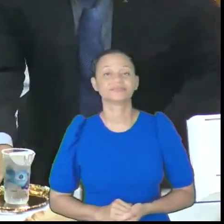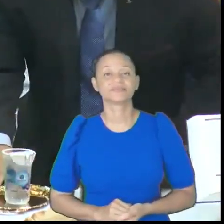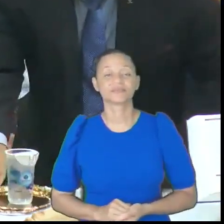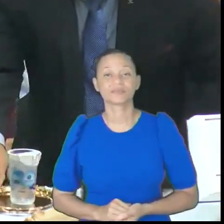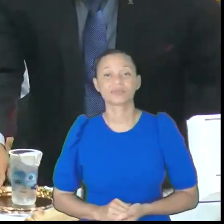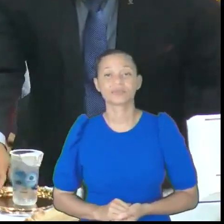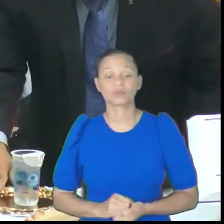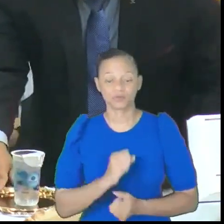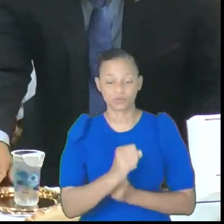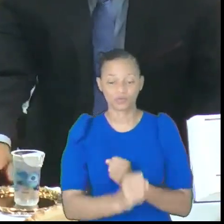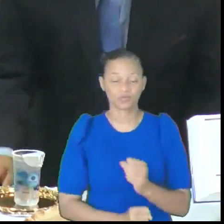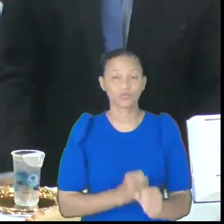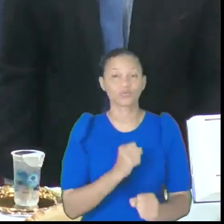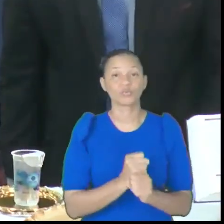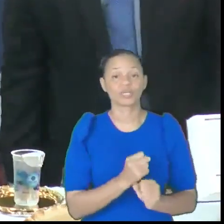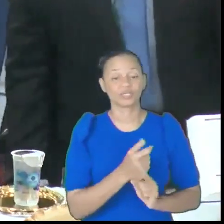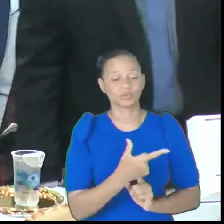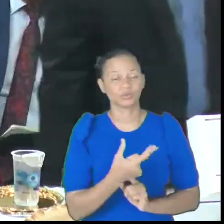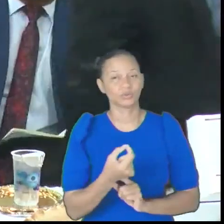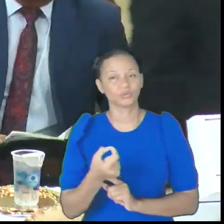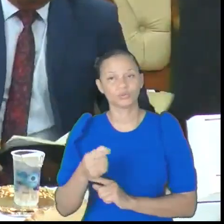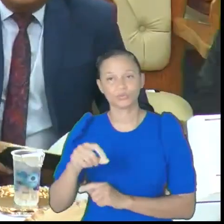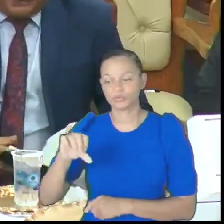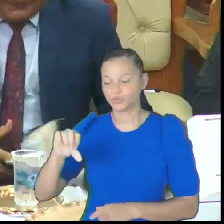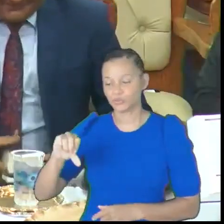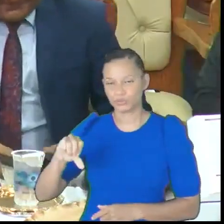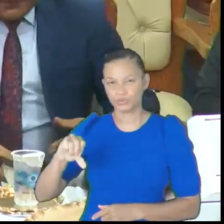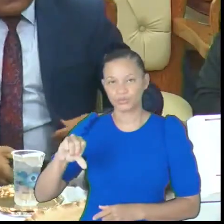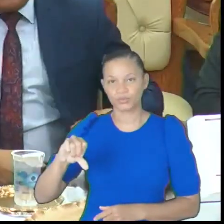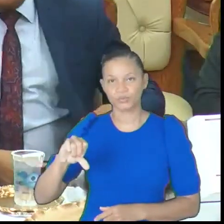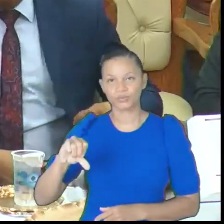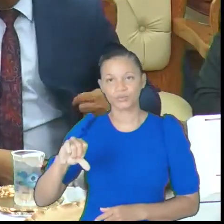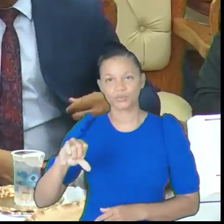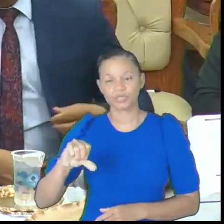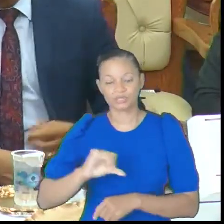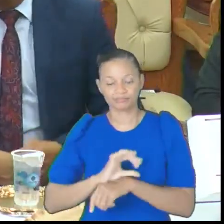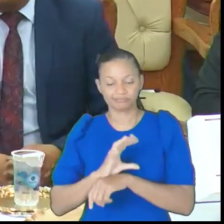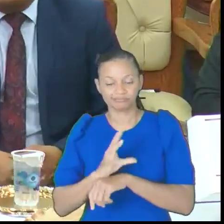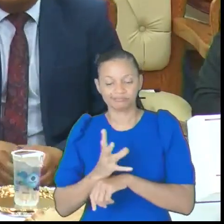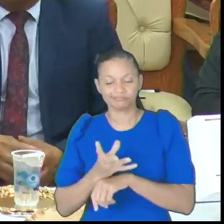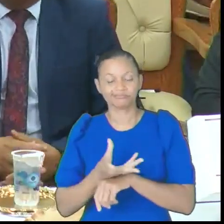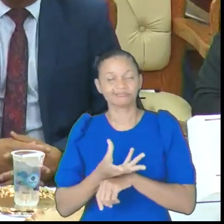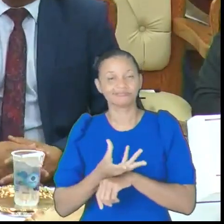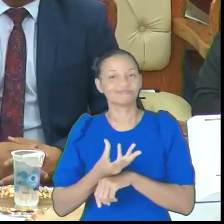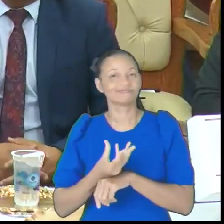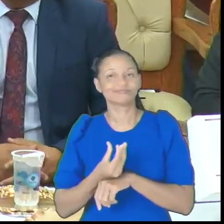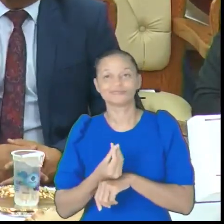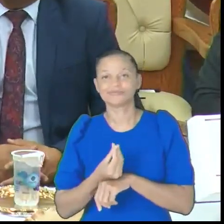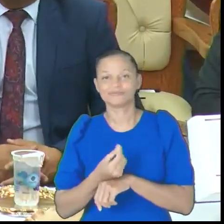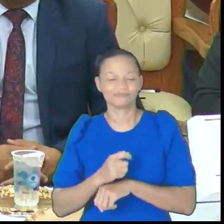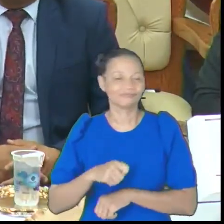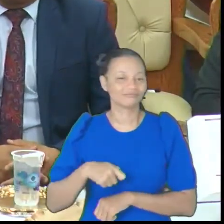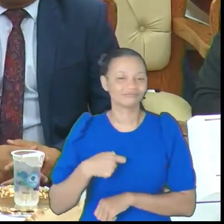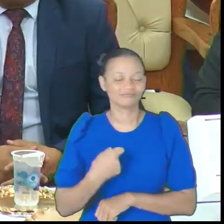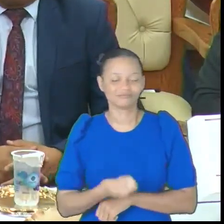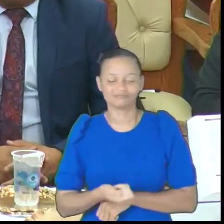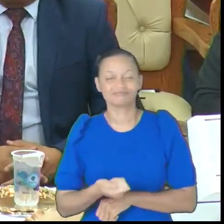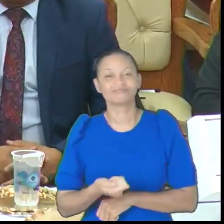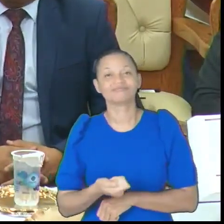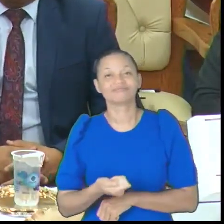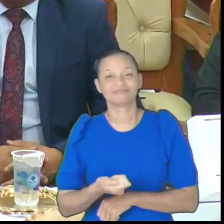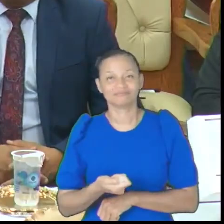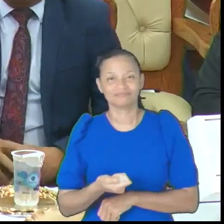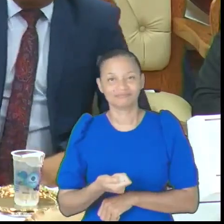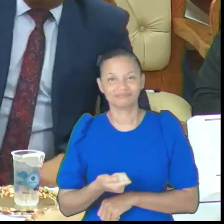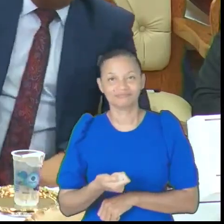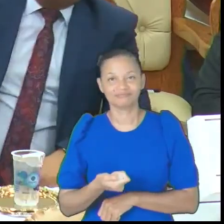O ano era 2009, a igreja era a Assembleia de Deus, congregação do